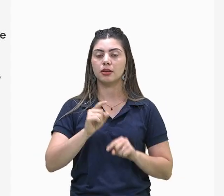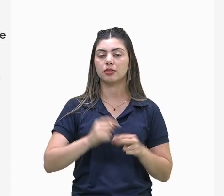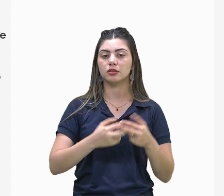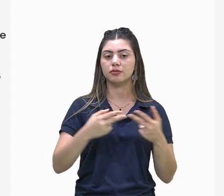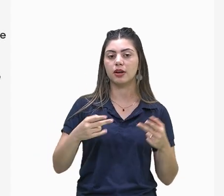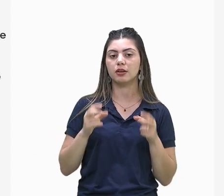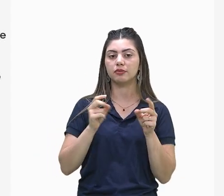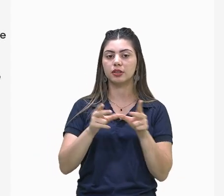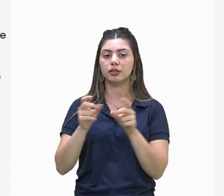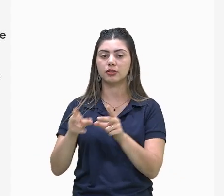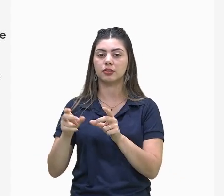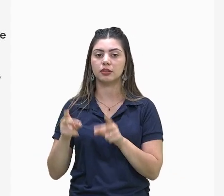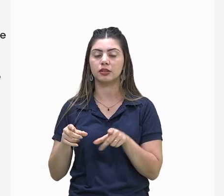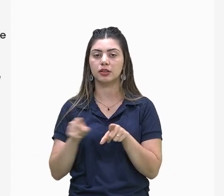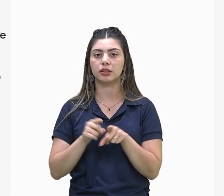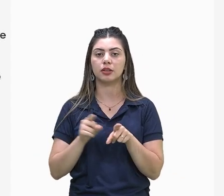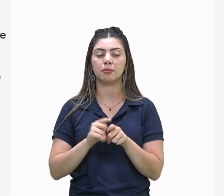de